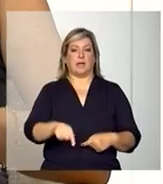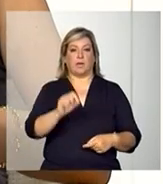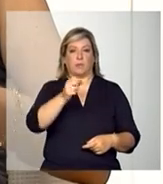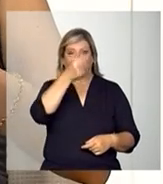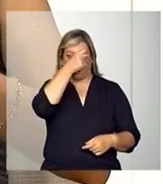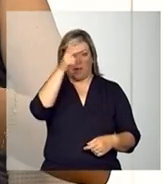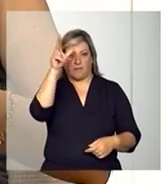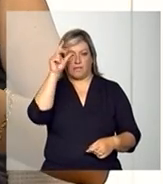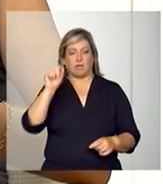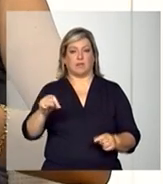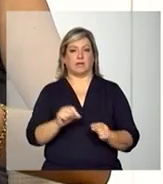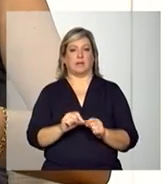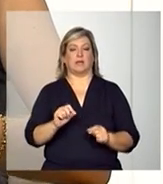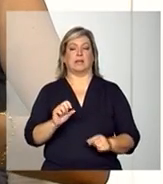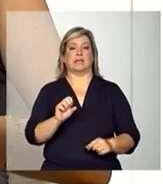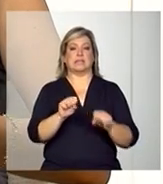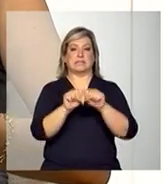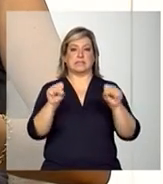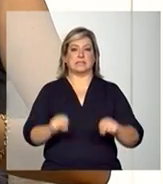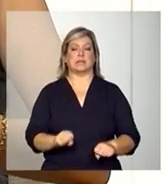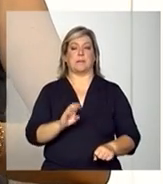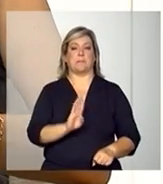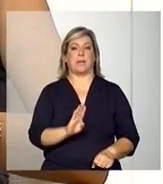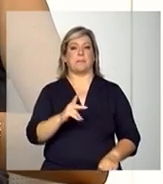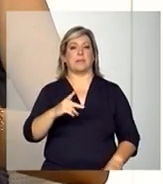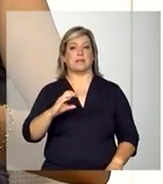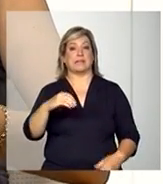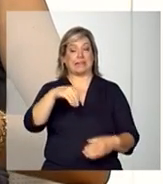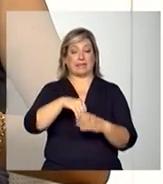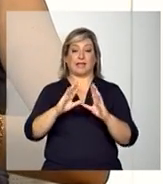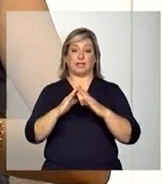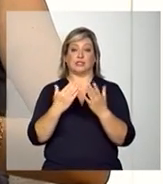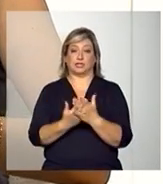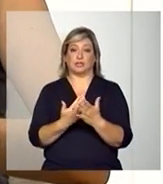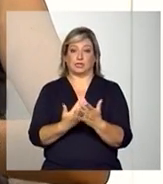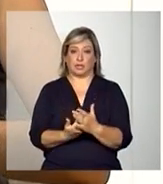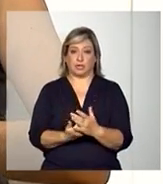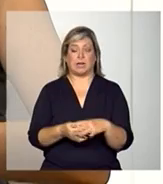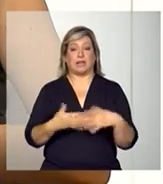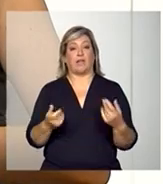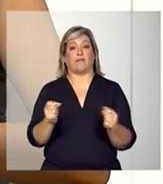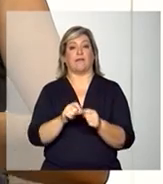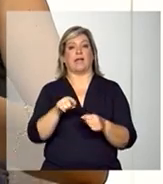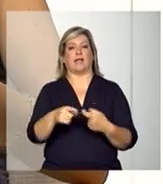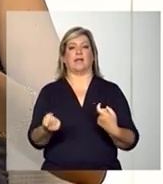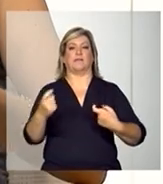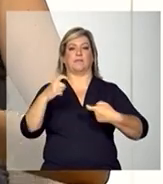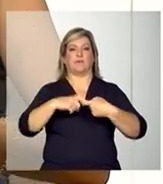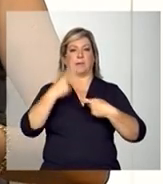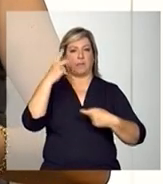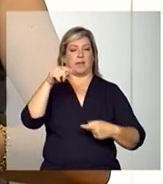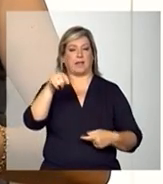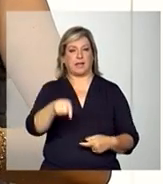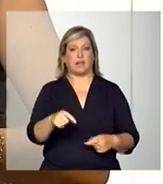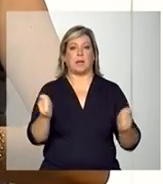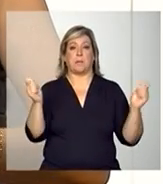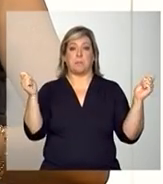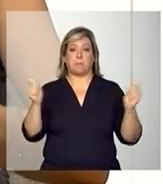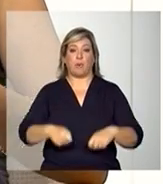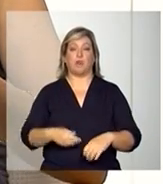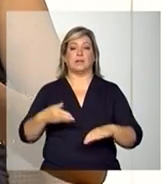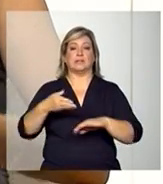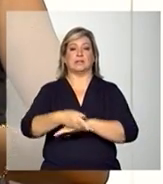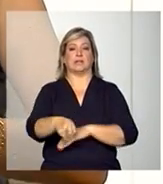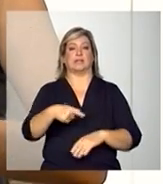o sistema BPC na escola então fazendo e essa vinculação para ele ele vai poder entrar no sistema